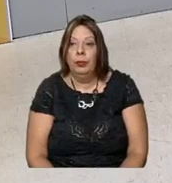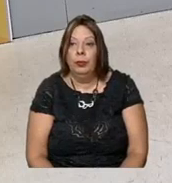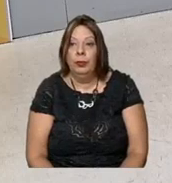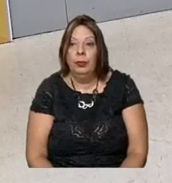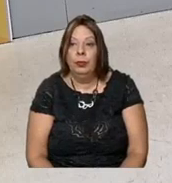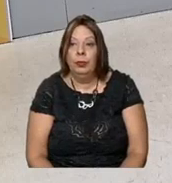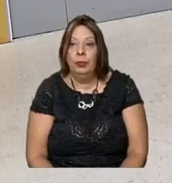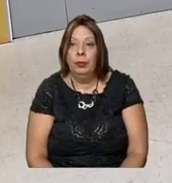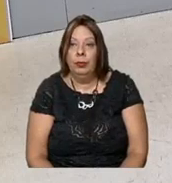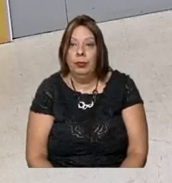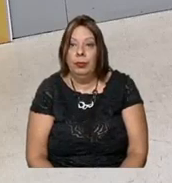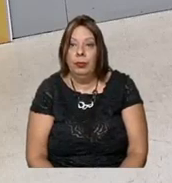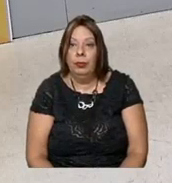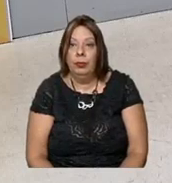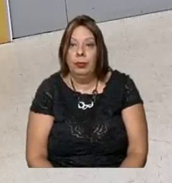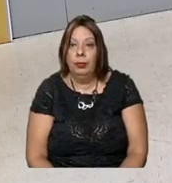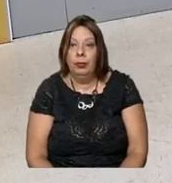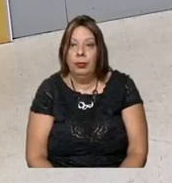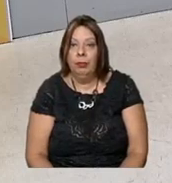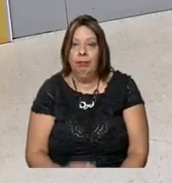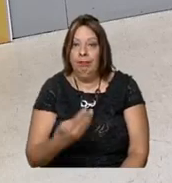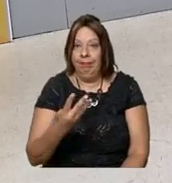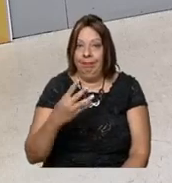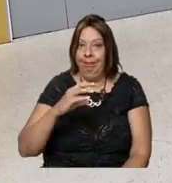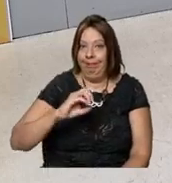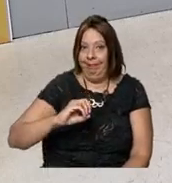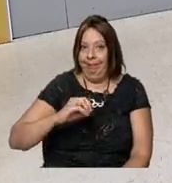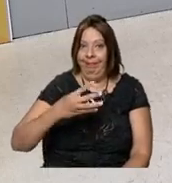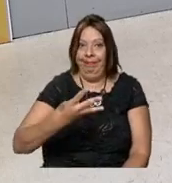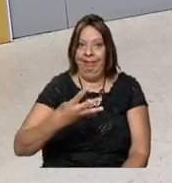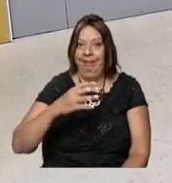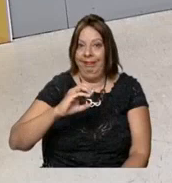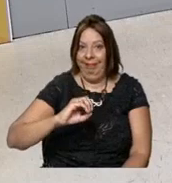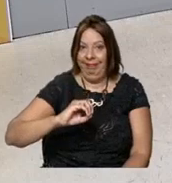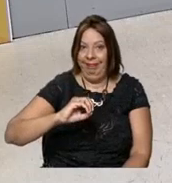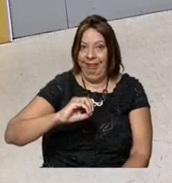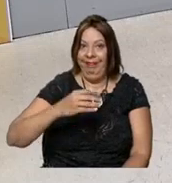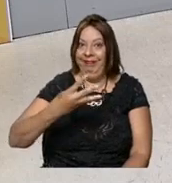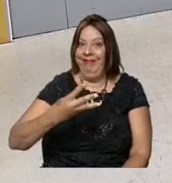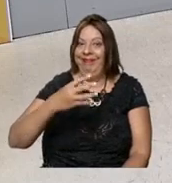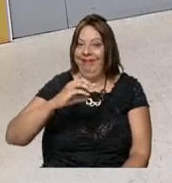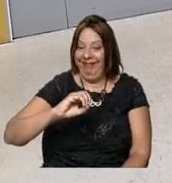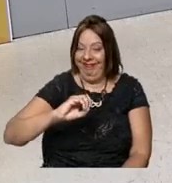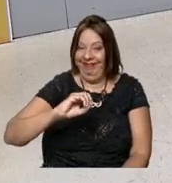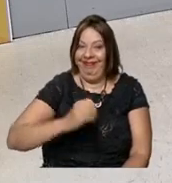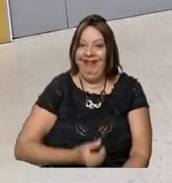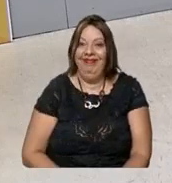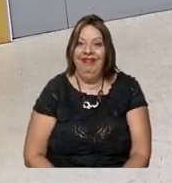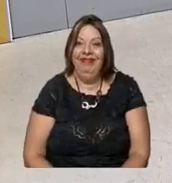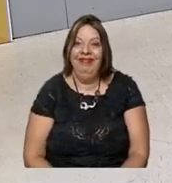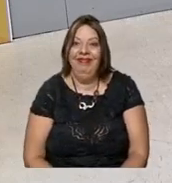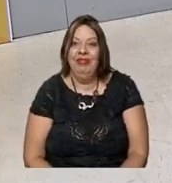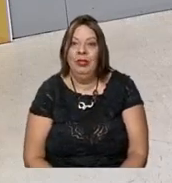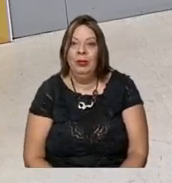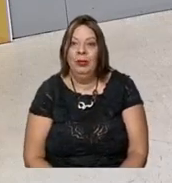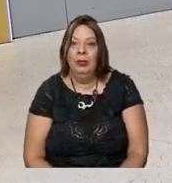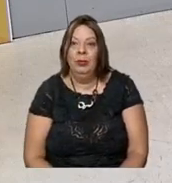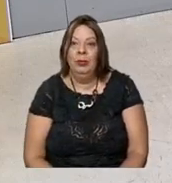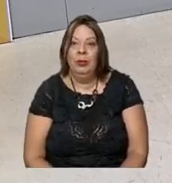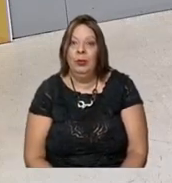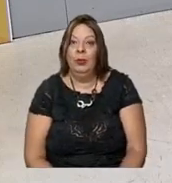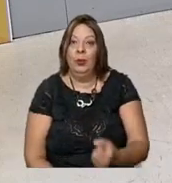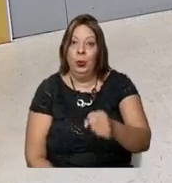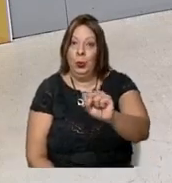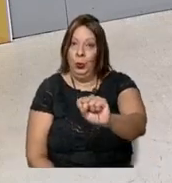51. Vem bolinha, número 40. 40. Marca aí o 40. O 40 sorteado, hein?